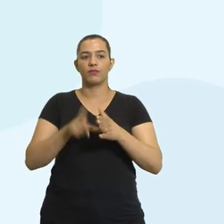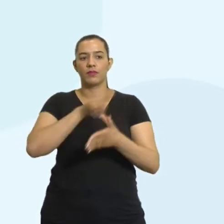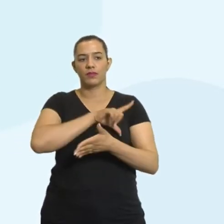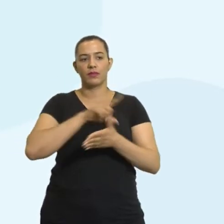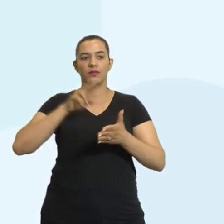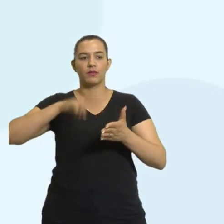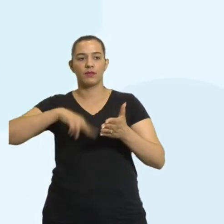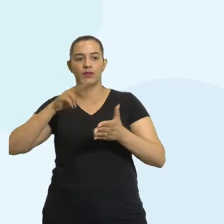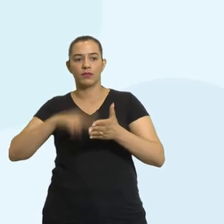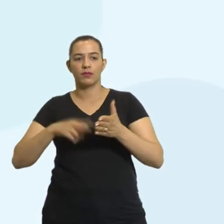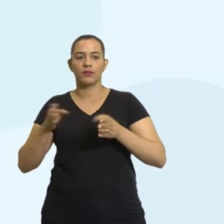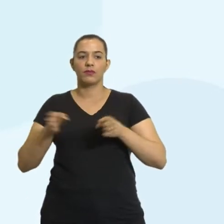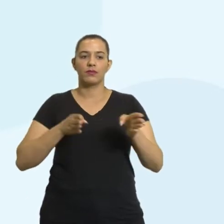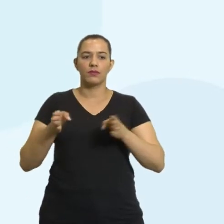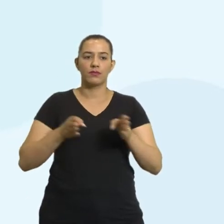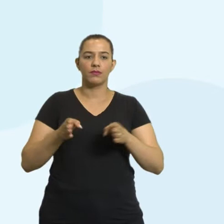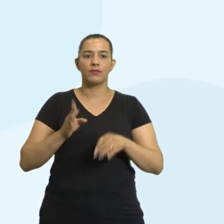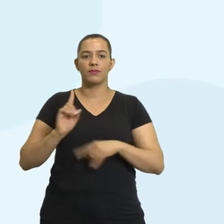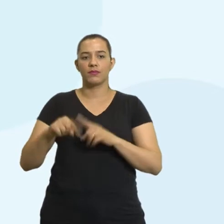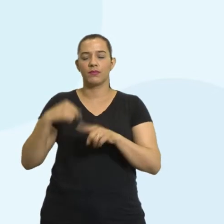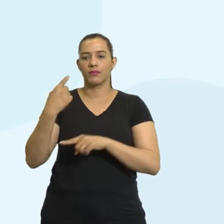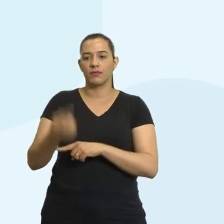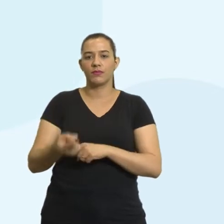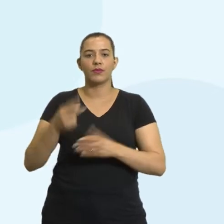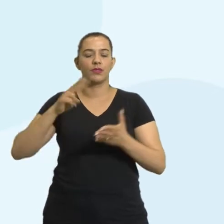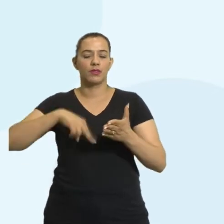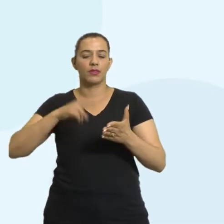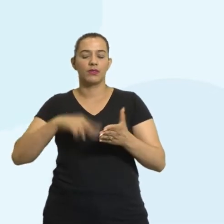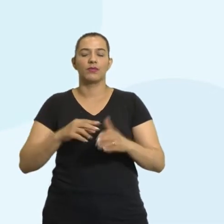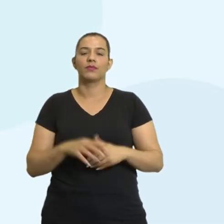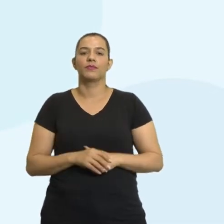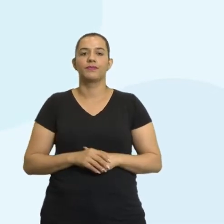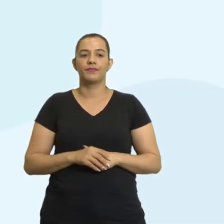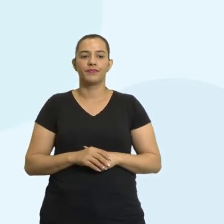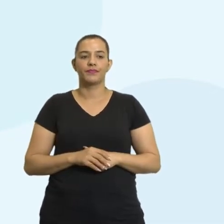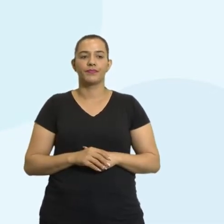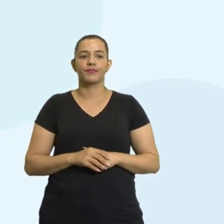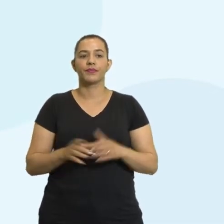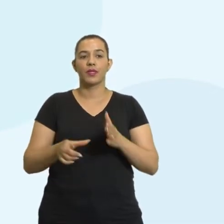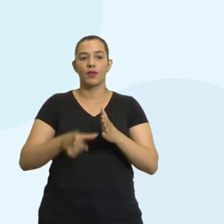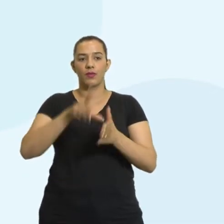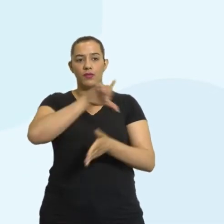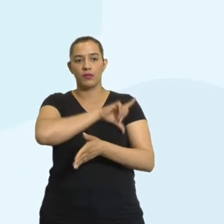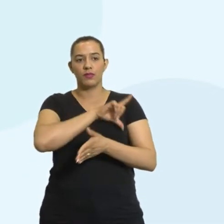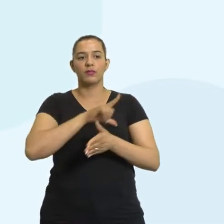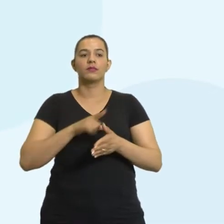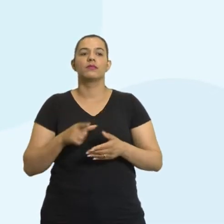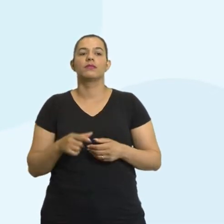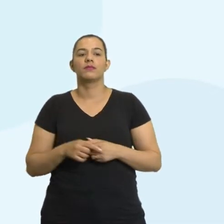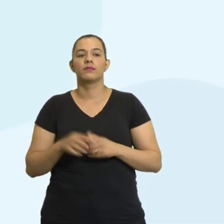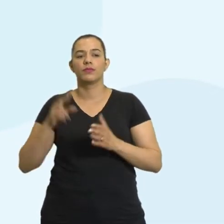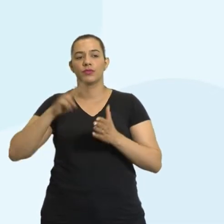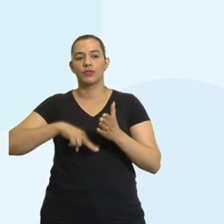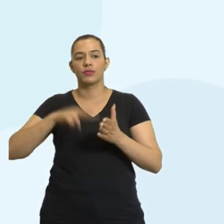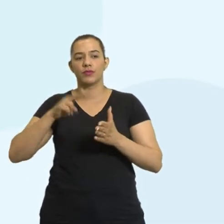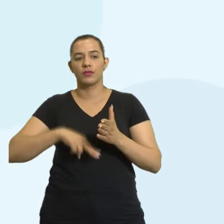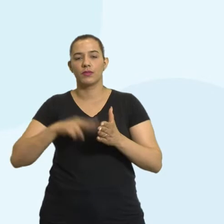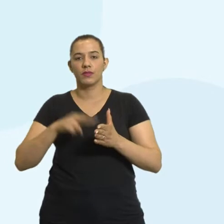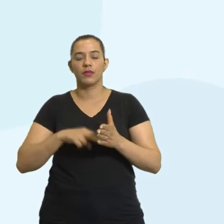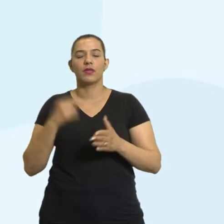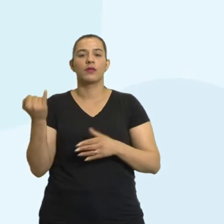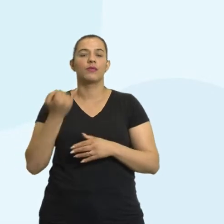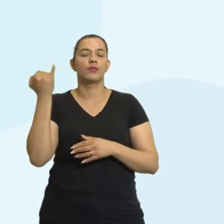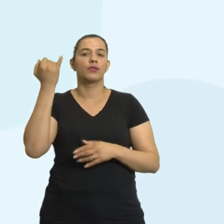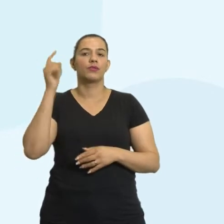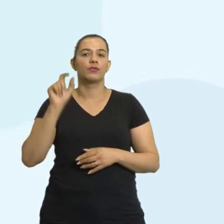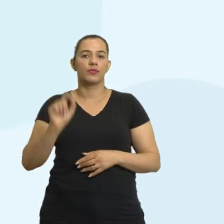leitura, durante a leitura e depois da leitura, tá? Antes da leitura, né? O que é